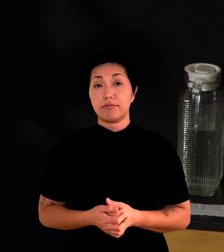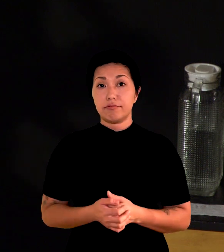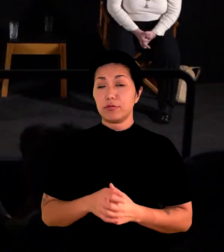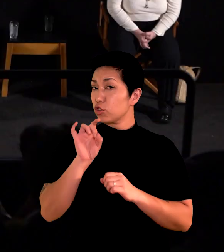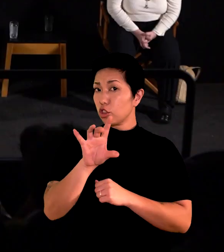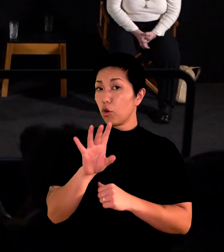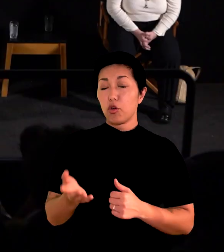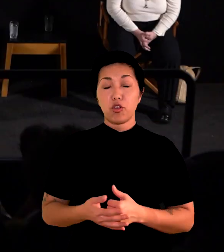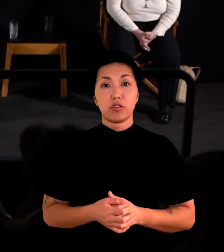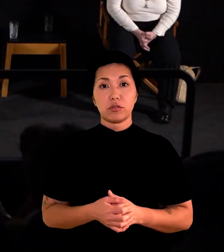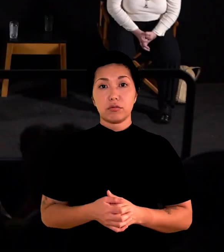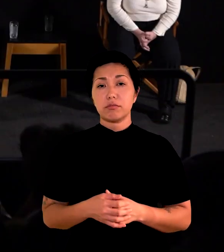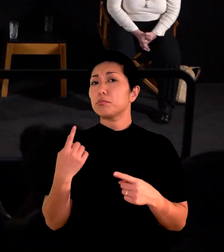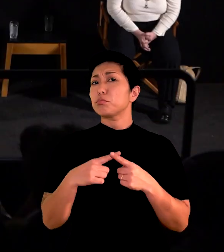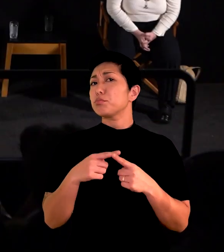Só isso.